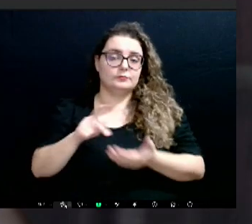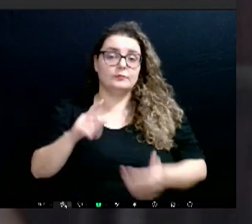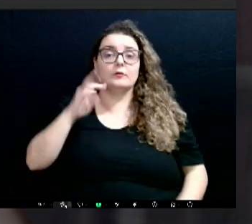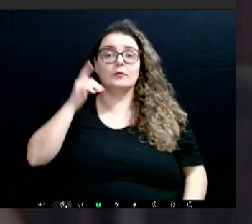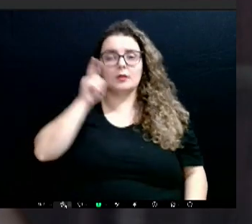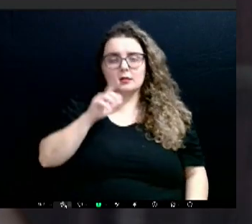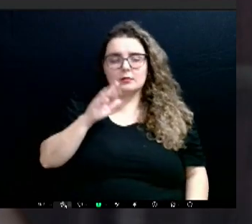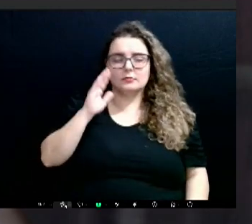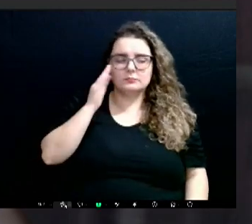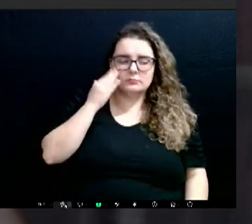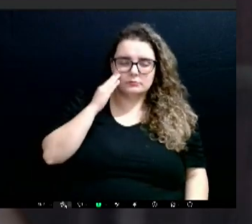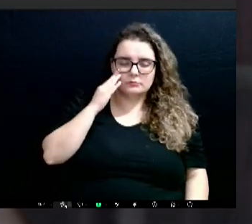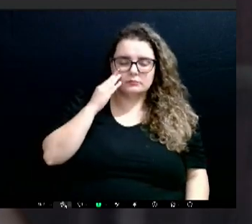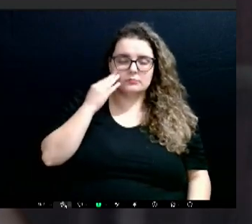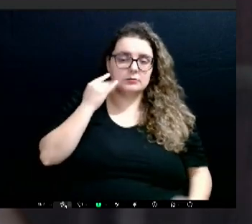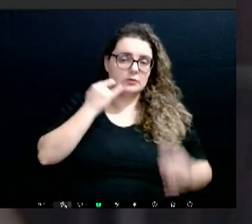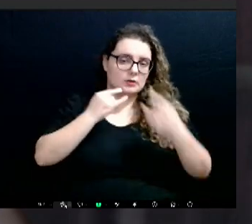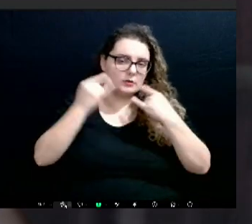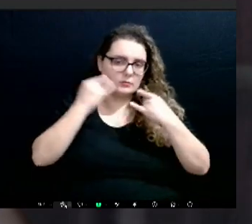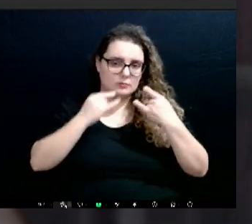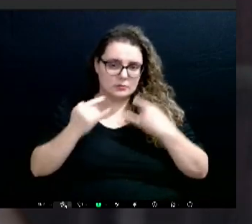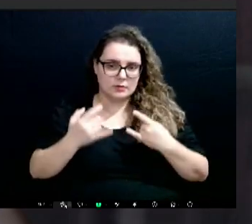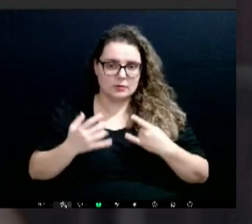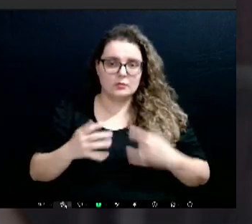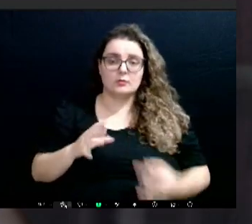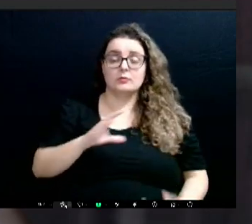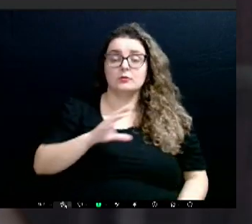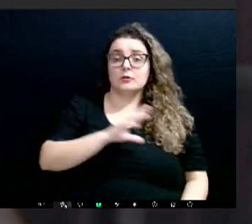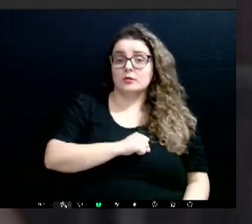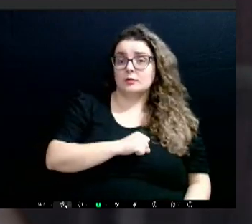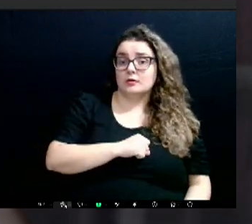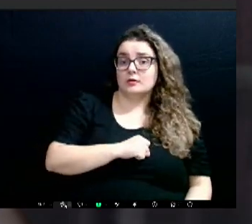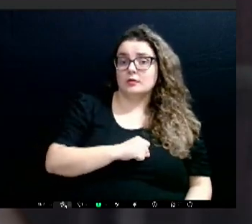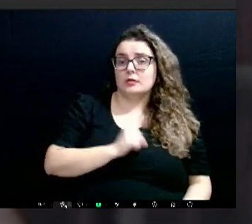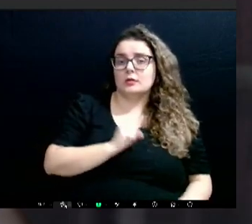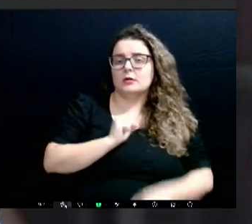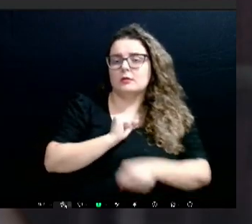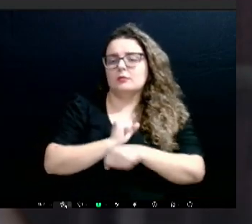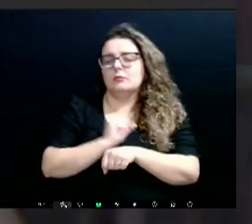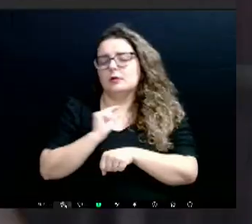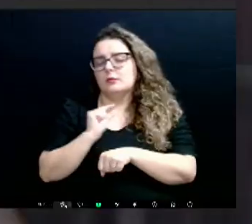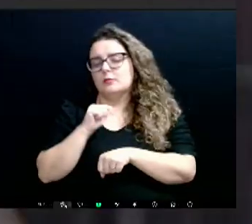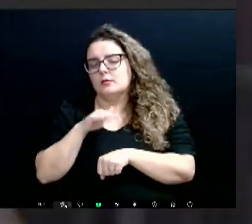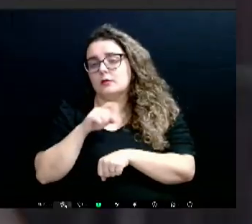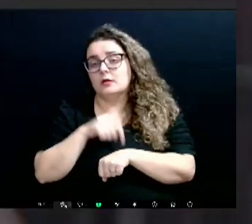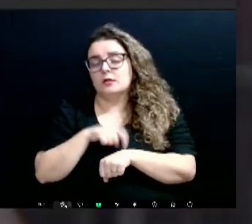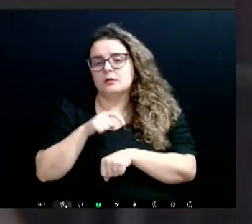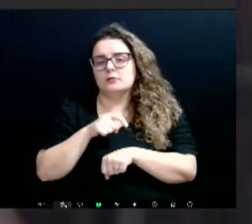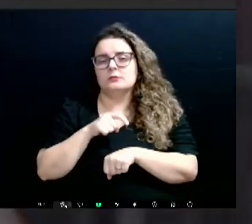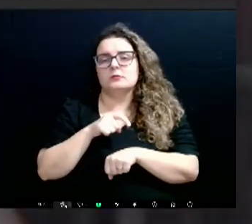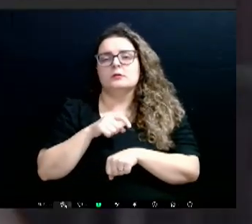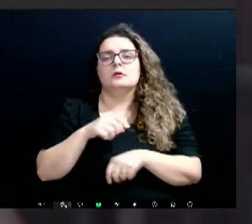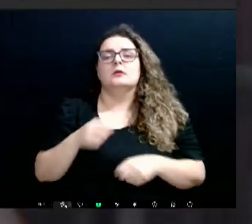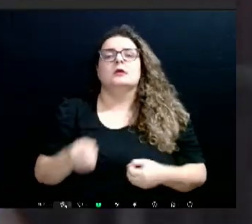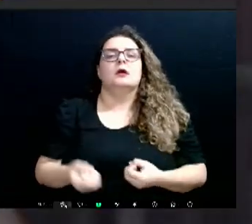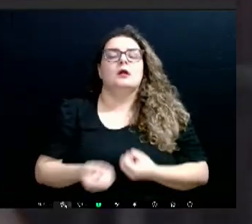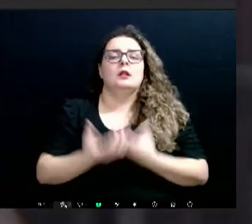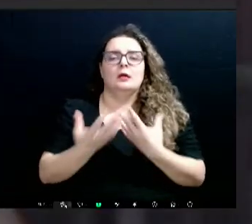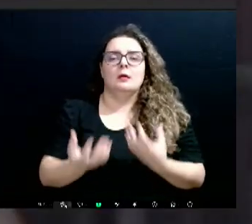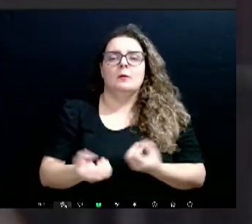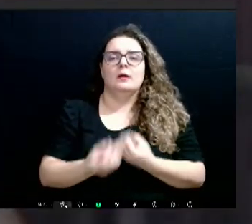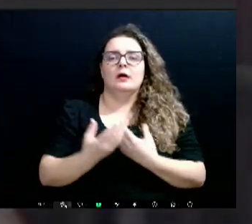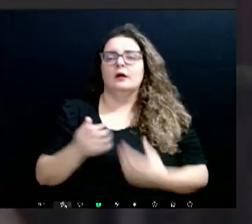te interessa, aquilo que você gosta, aquilo que você para um pouquinho mais de tempo, Uhum. ele vai alimentando Os né,